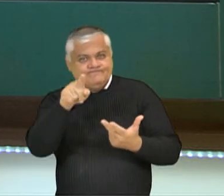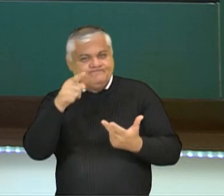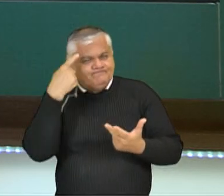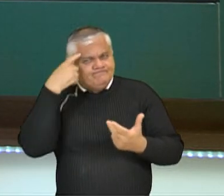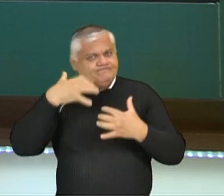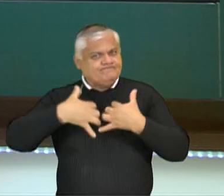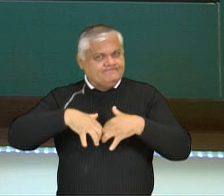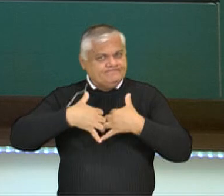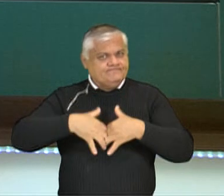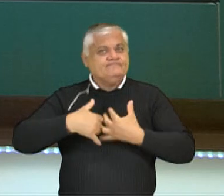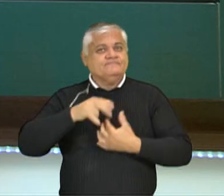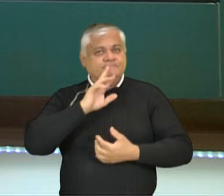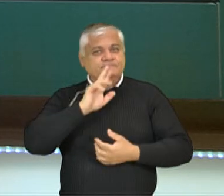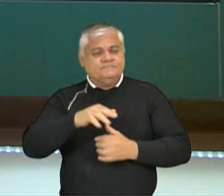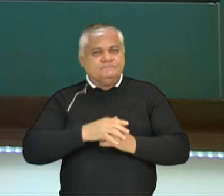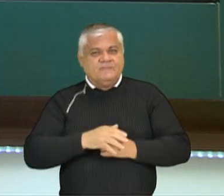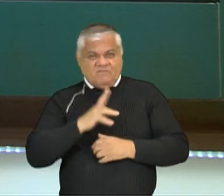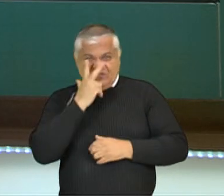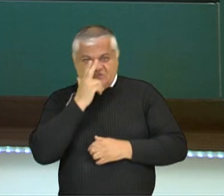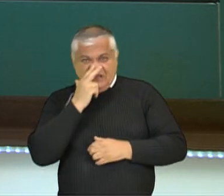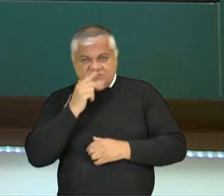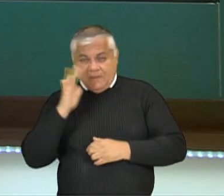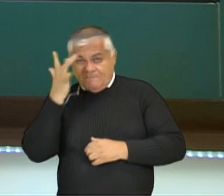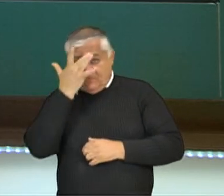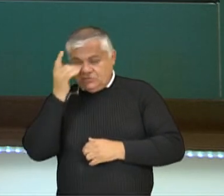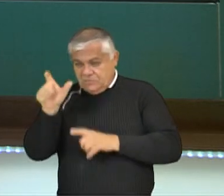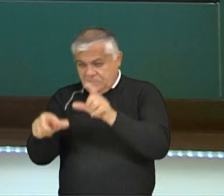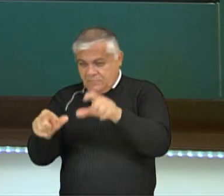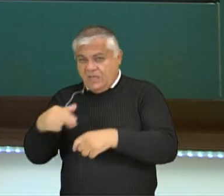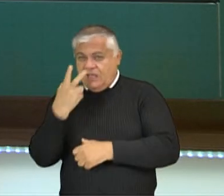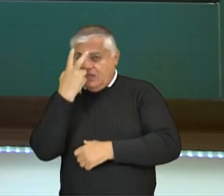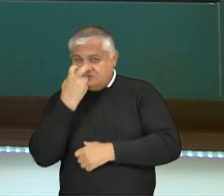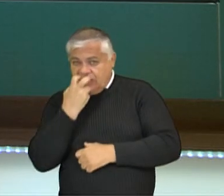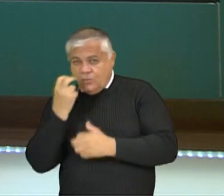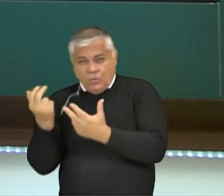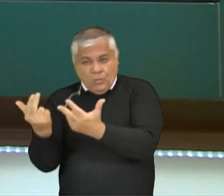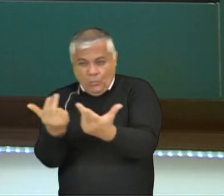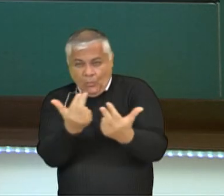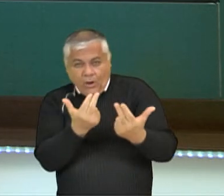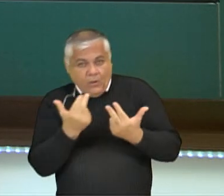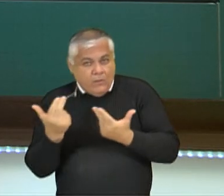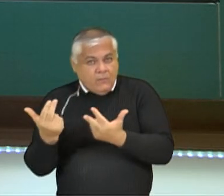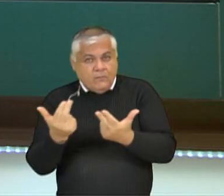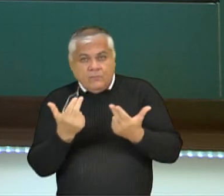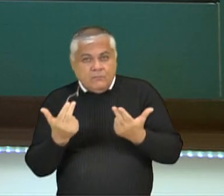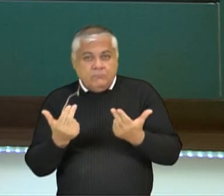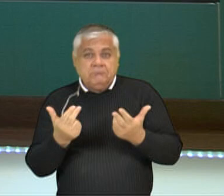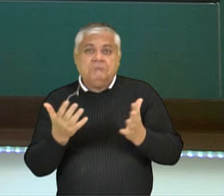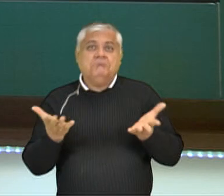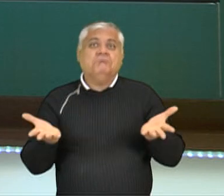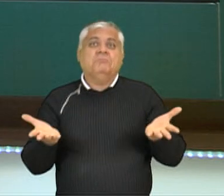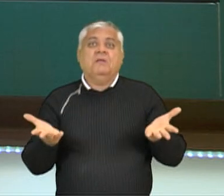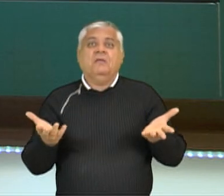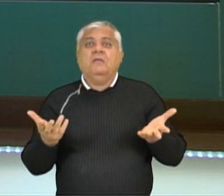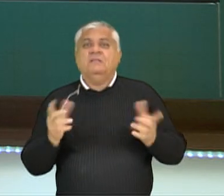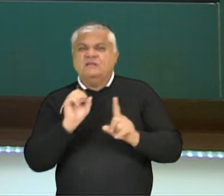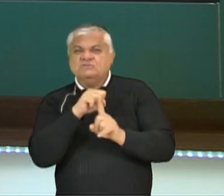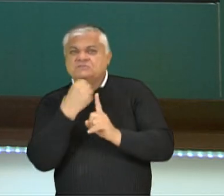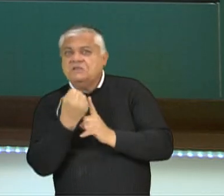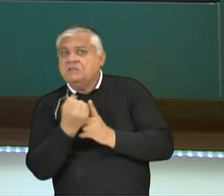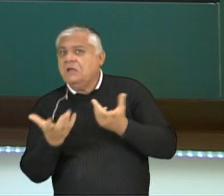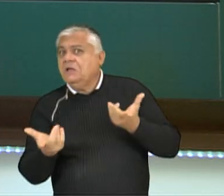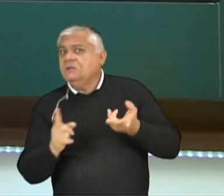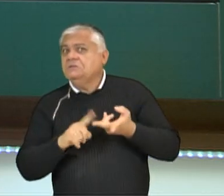vai responder. Você acha que as pessoas cegas têm oportunidades iguais? Professora, mais iguais aonde? Na